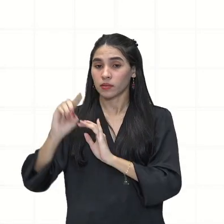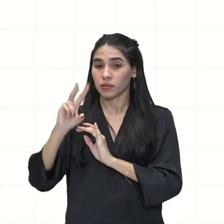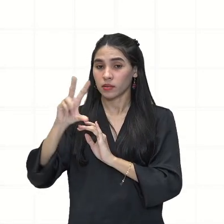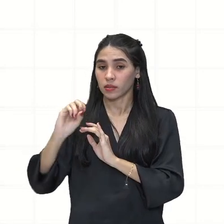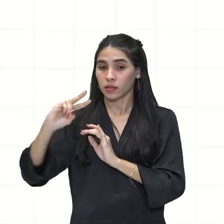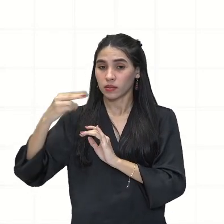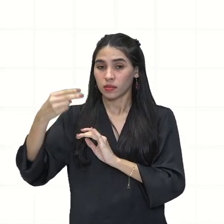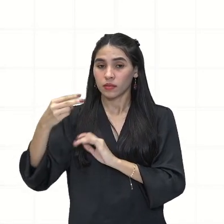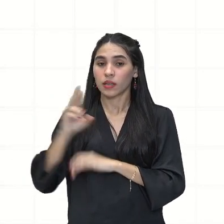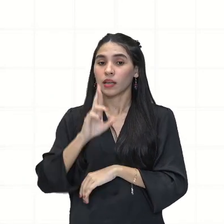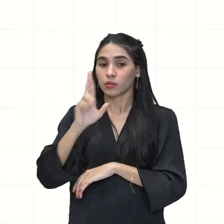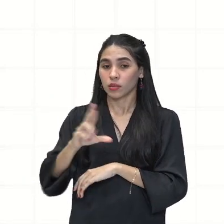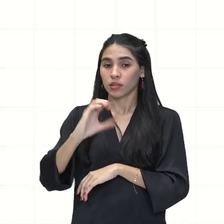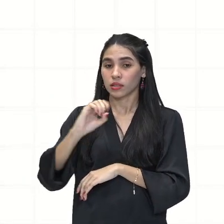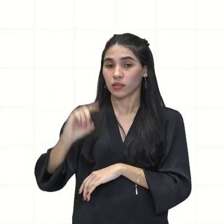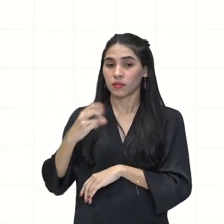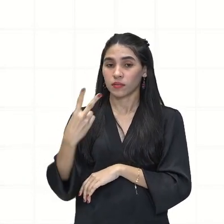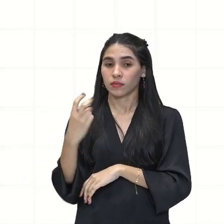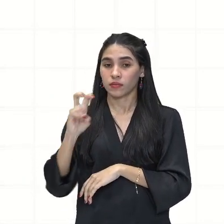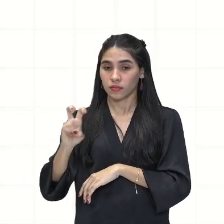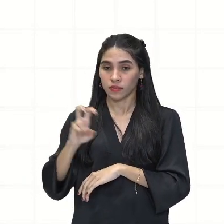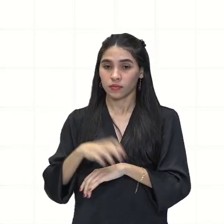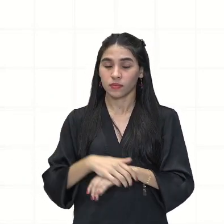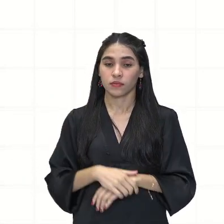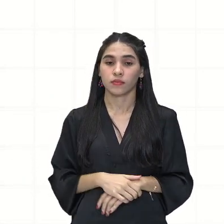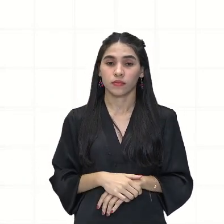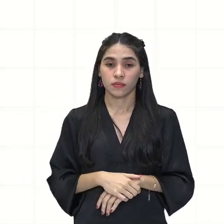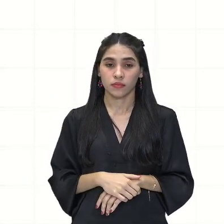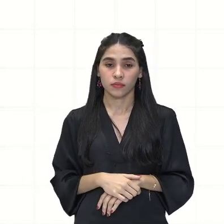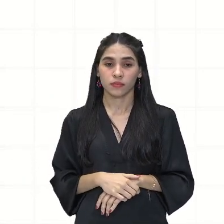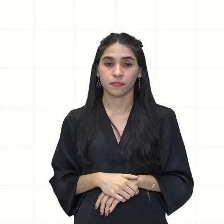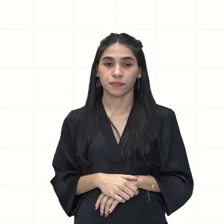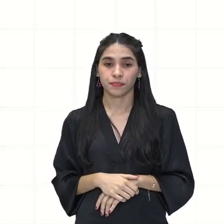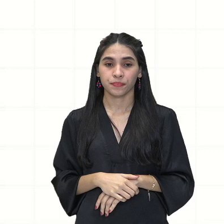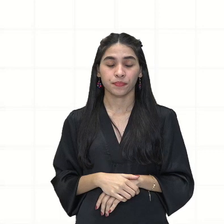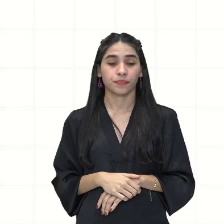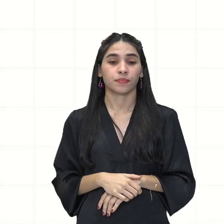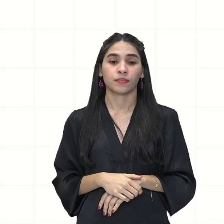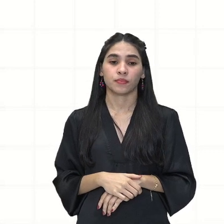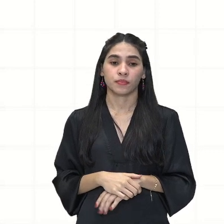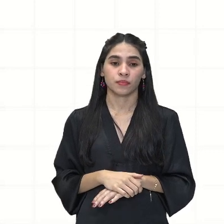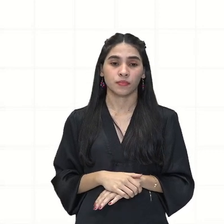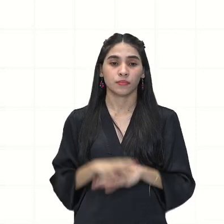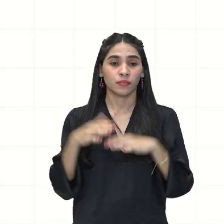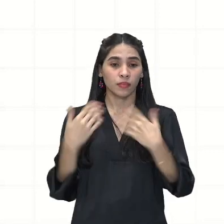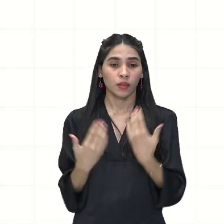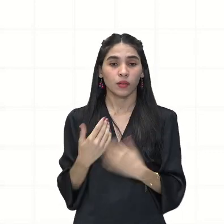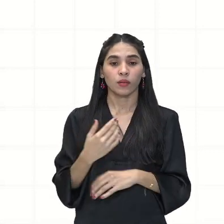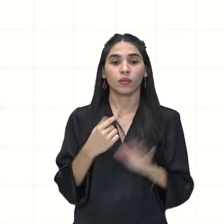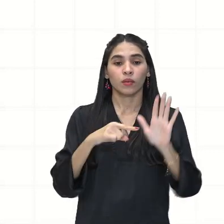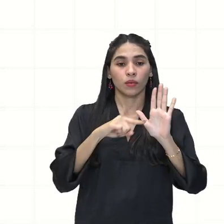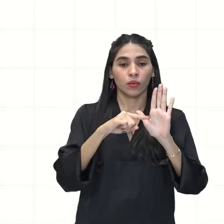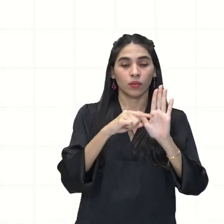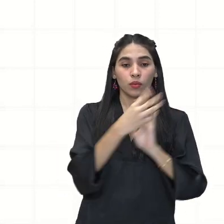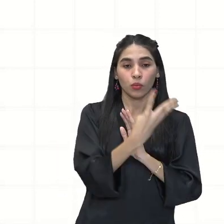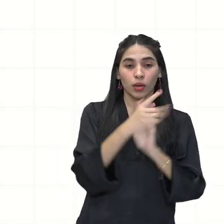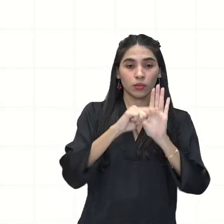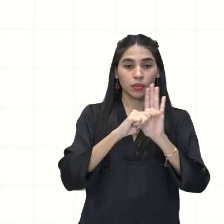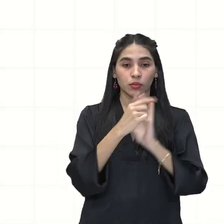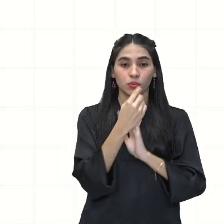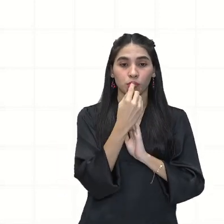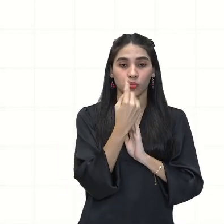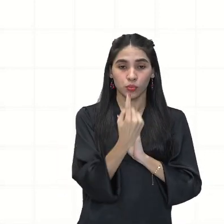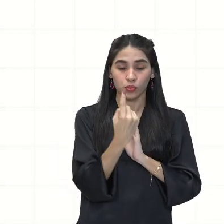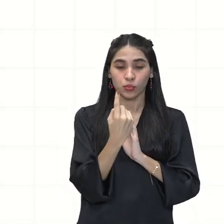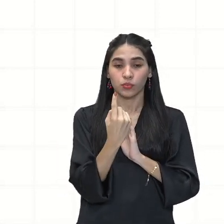elevado ao quadrado, encontramos 0,25. Ora, 4 menos 1, 3,